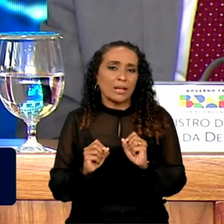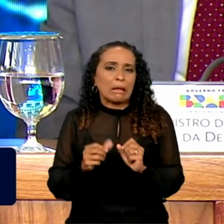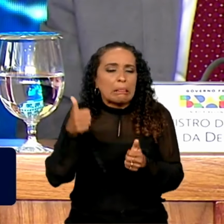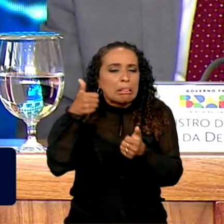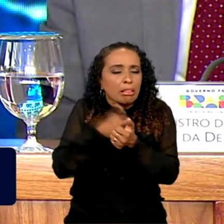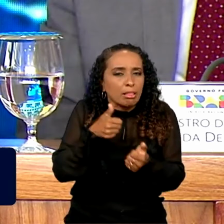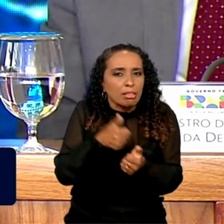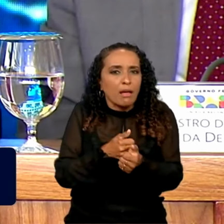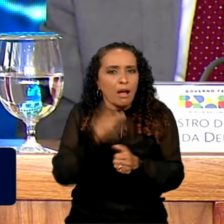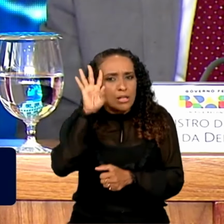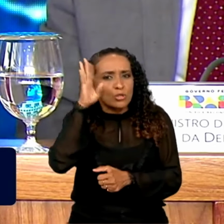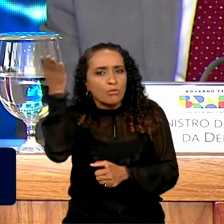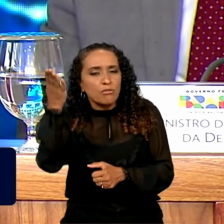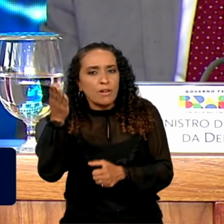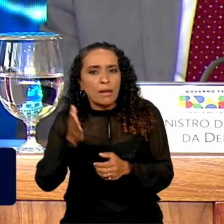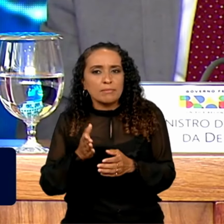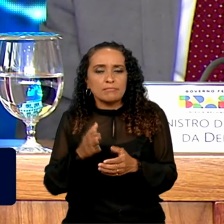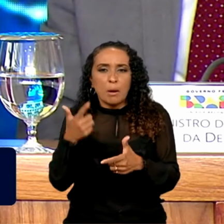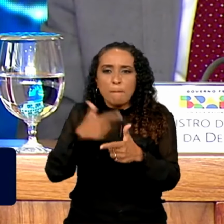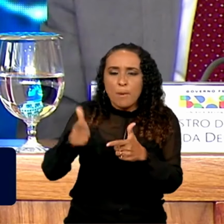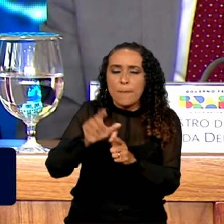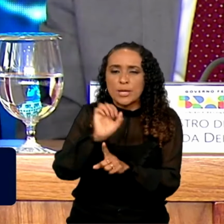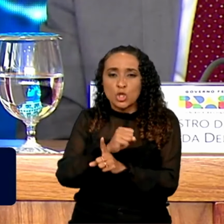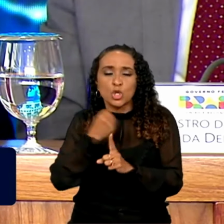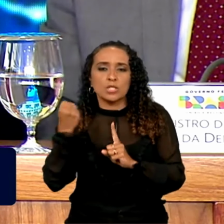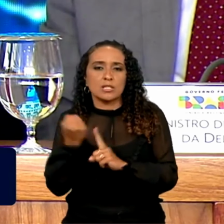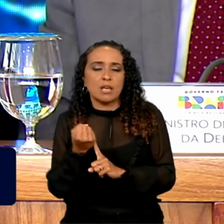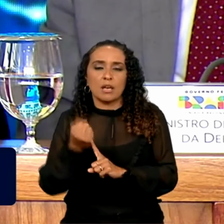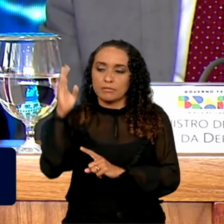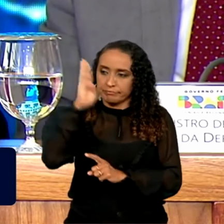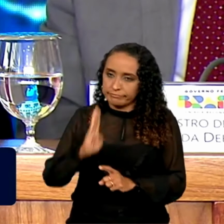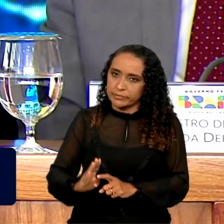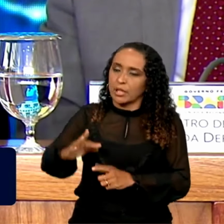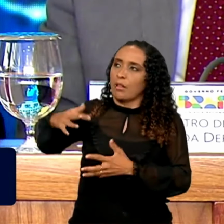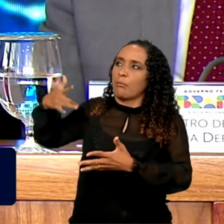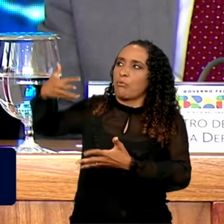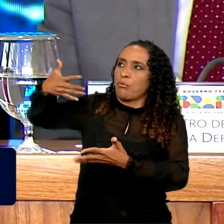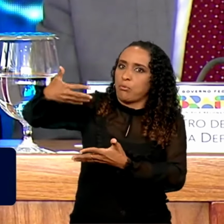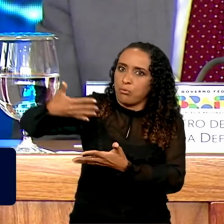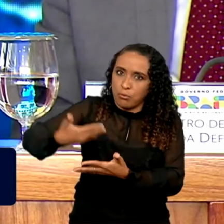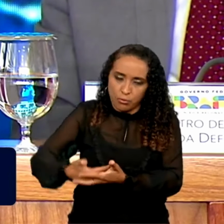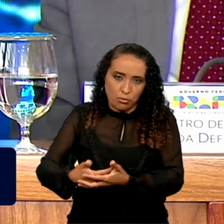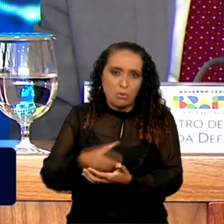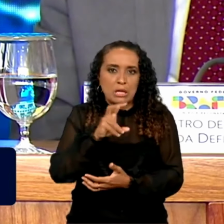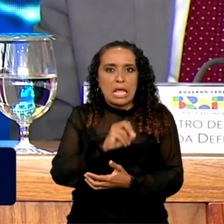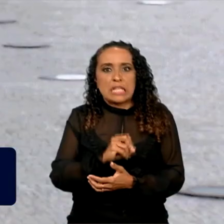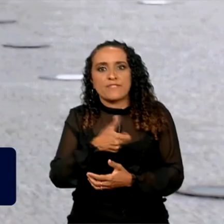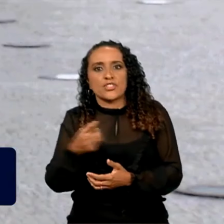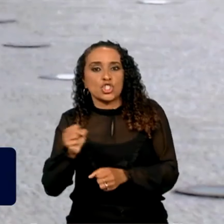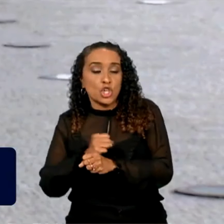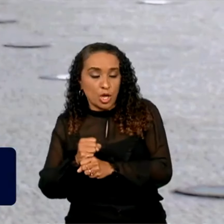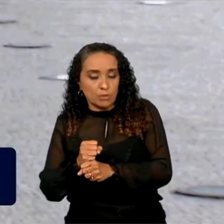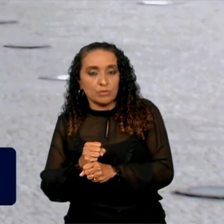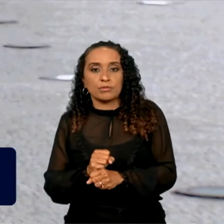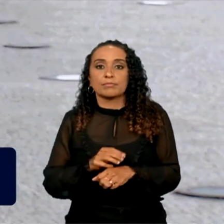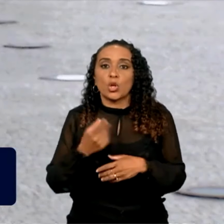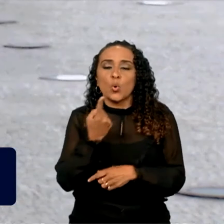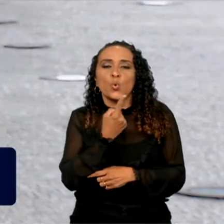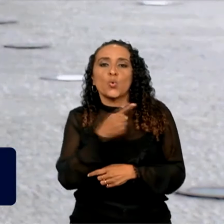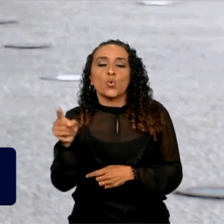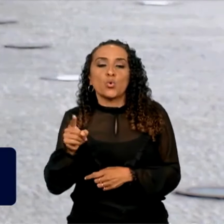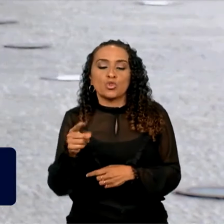resolver parte dos problemas sociais desse país que se arrastam por longos 520 anos. Este foi o